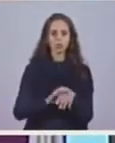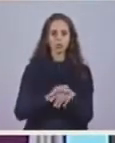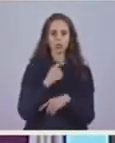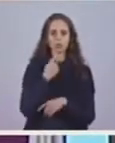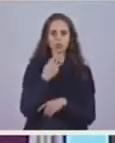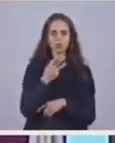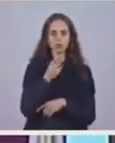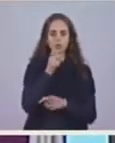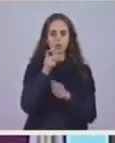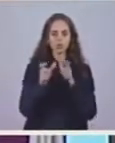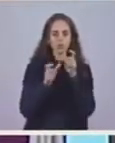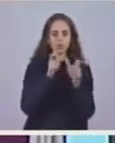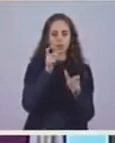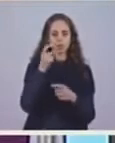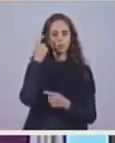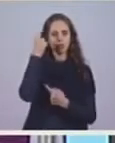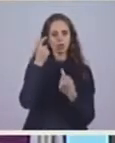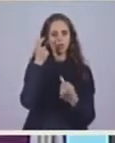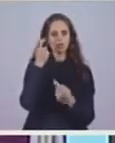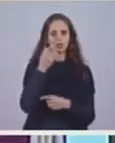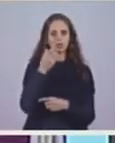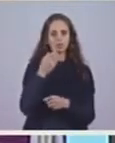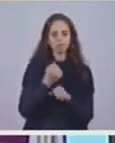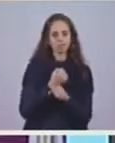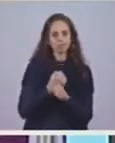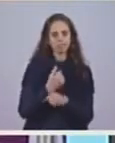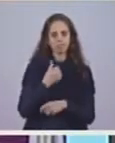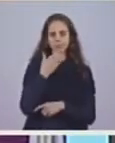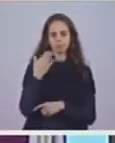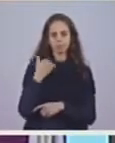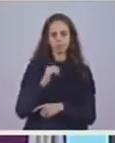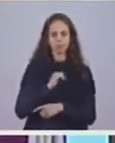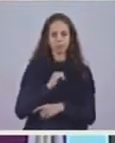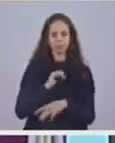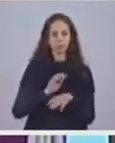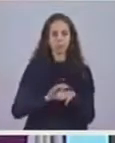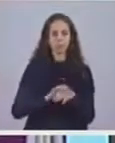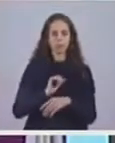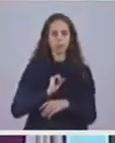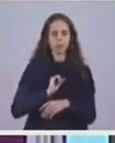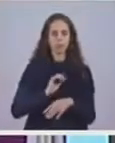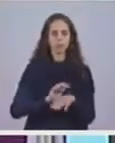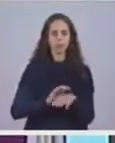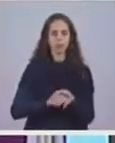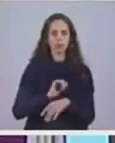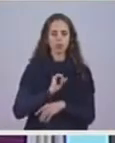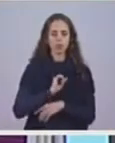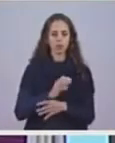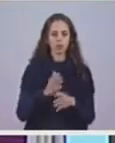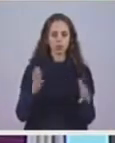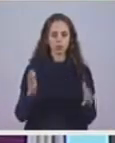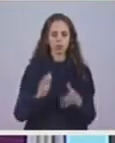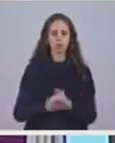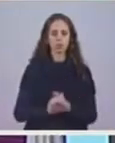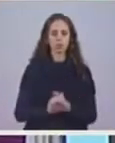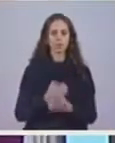muitas vezes por pensamentos e palavras, atos e omissões, por minha culpa, minha tão grande